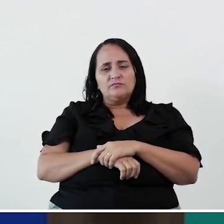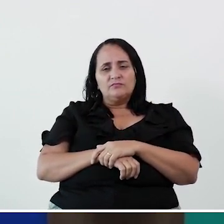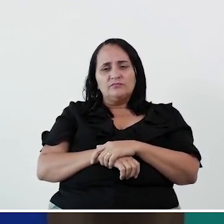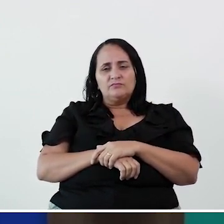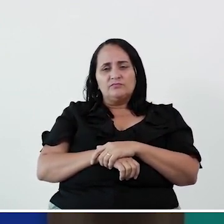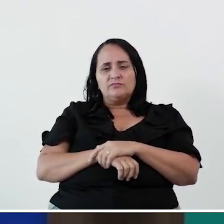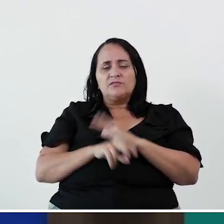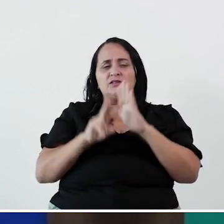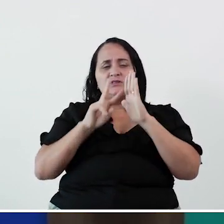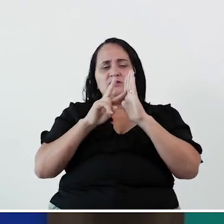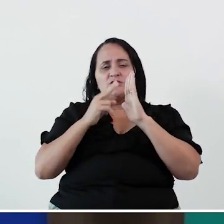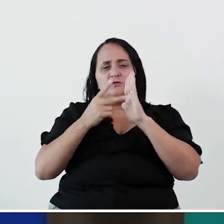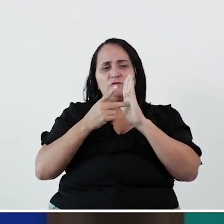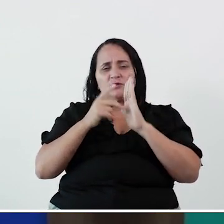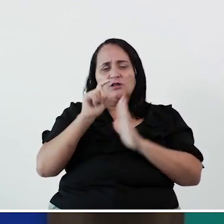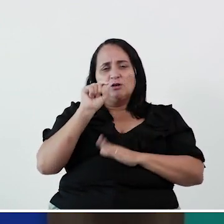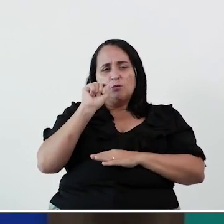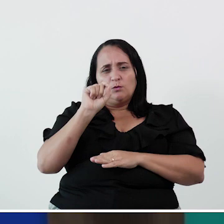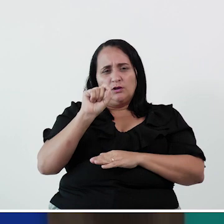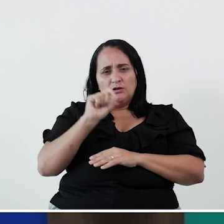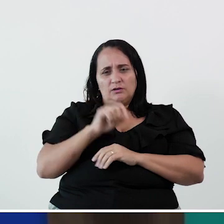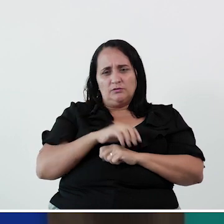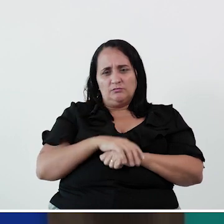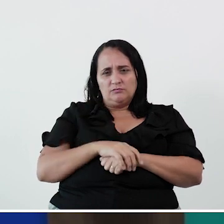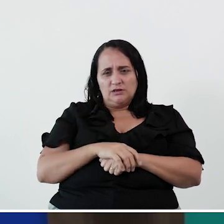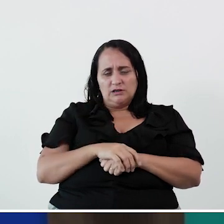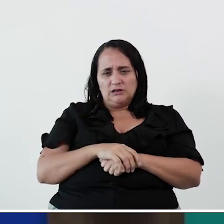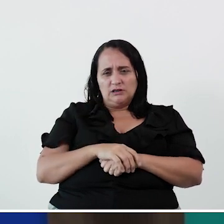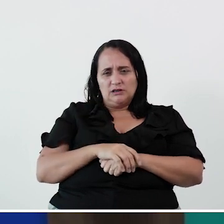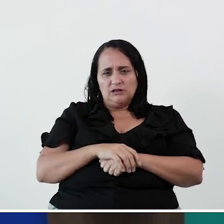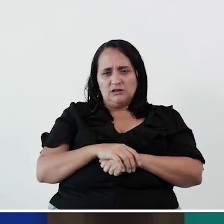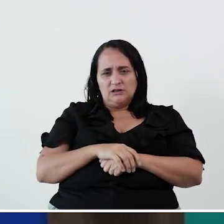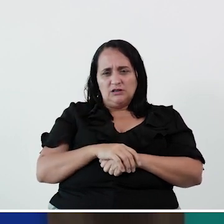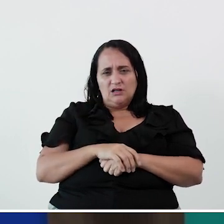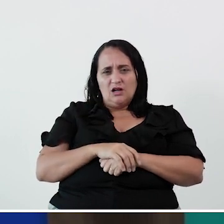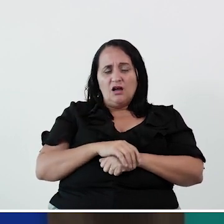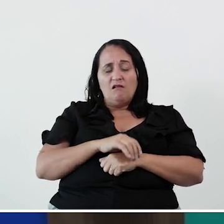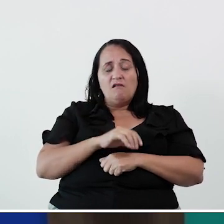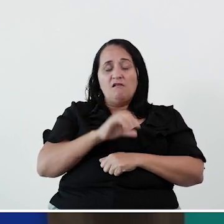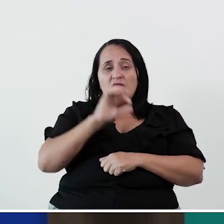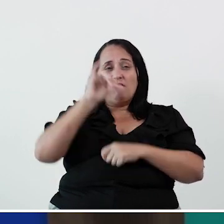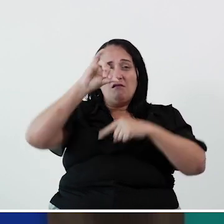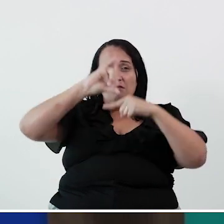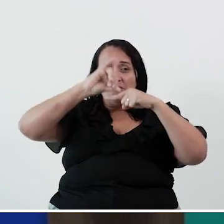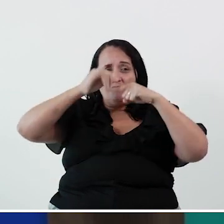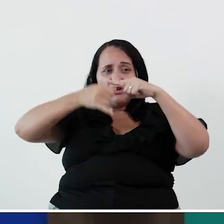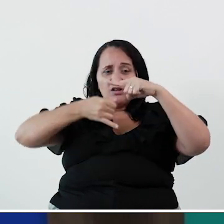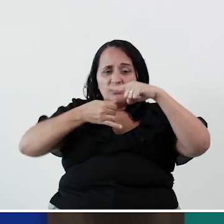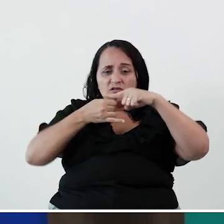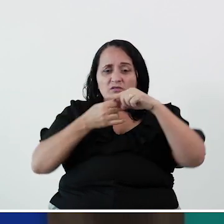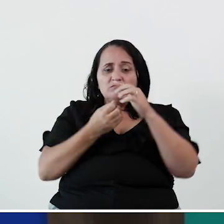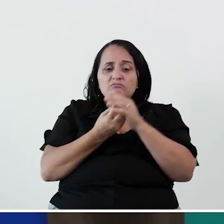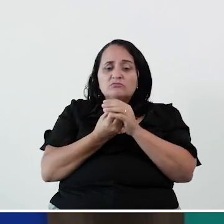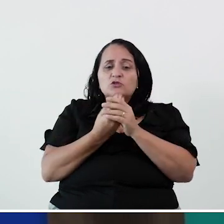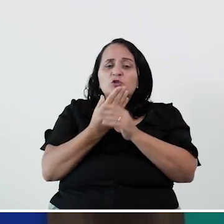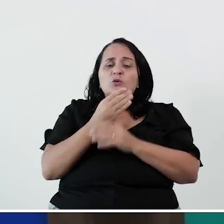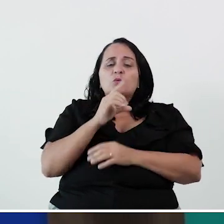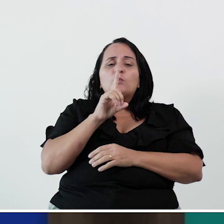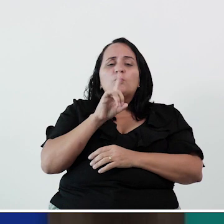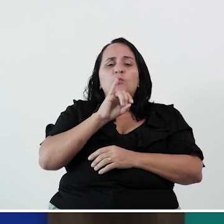dízima. Significa dizer que a fração que gerou essa dízima foi o